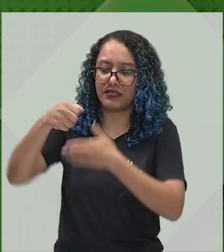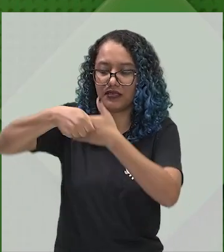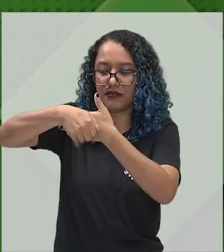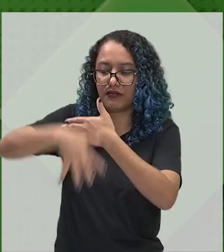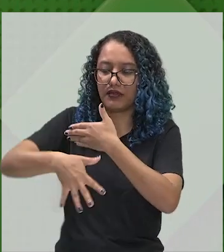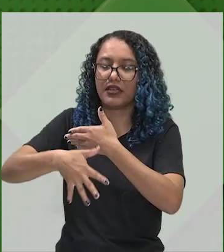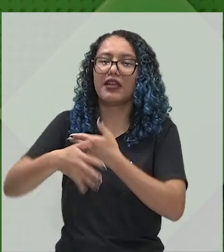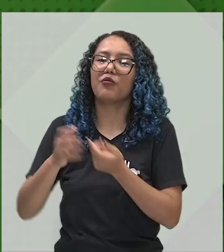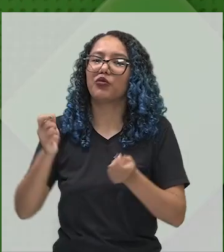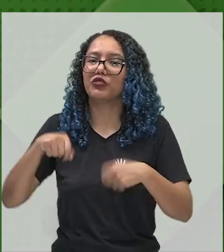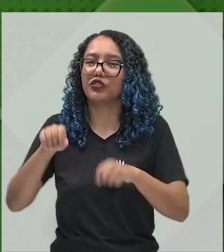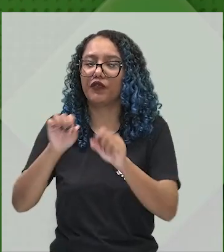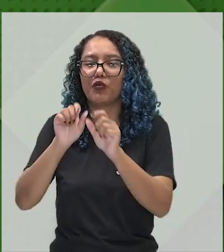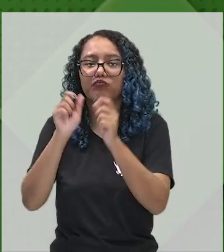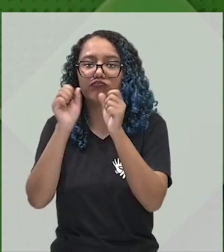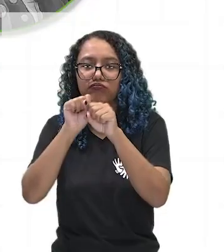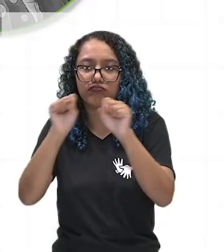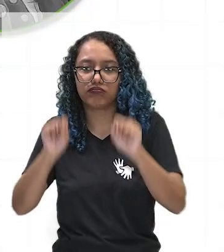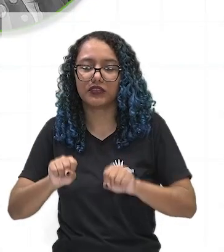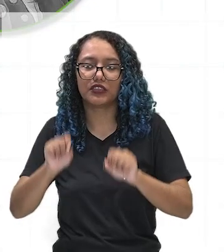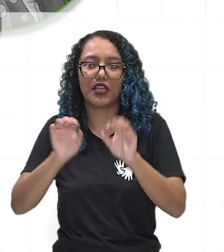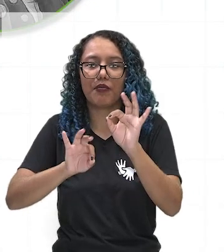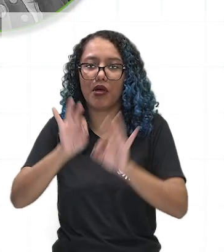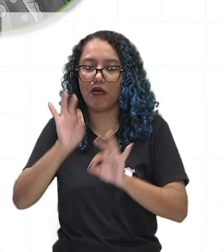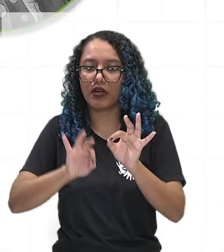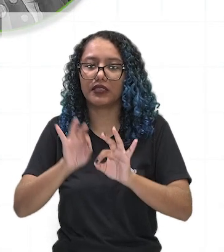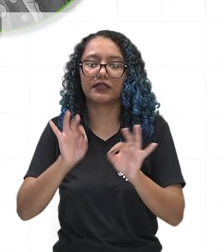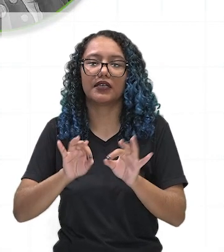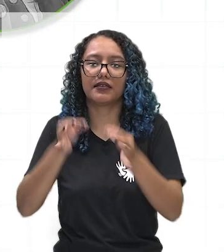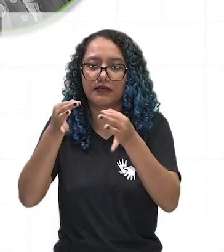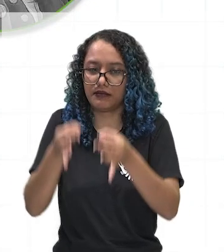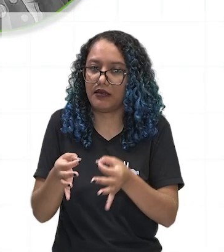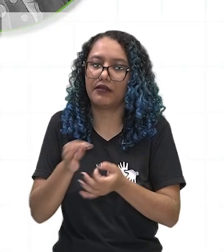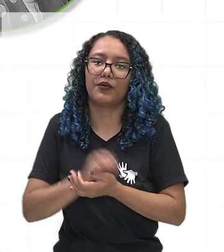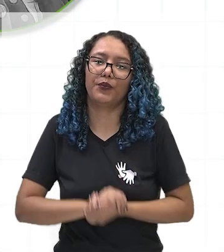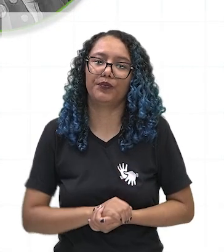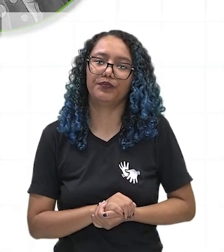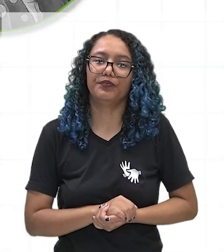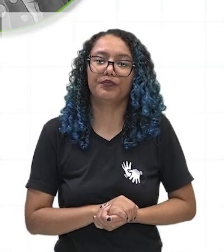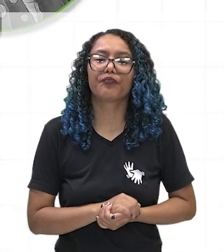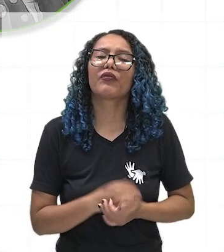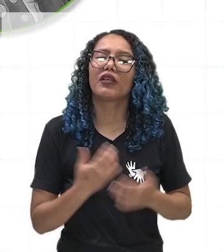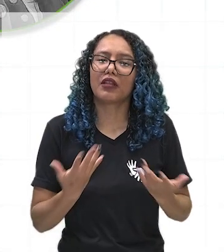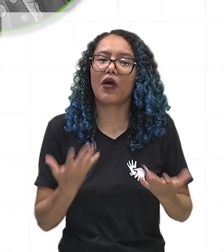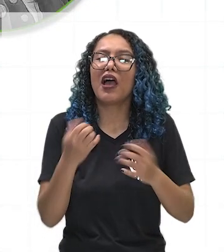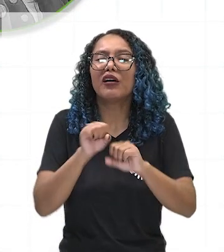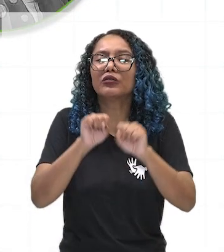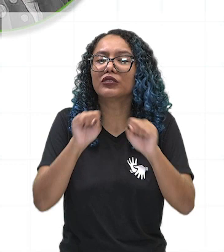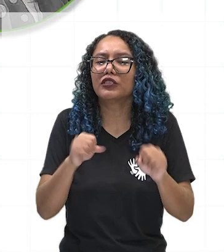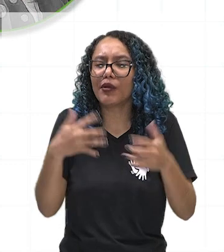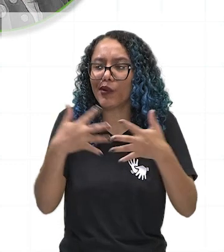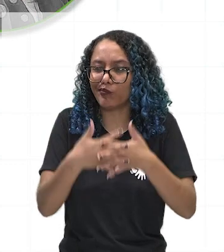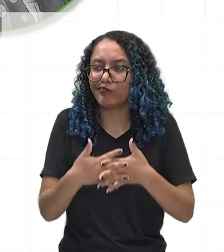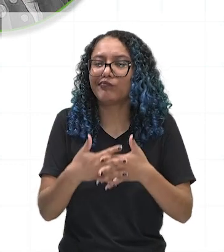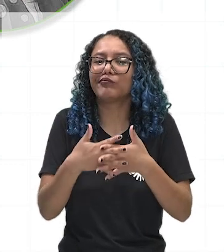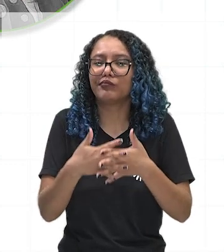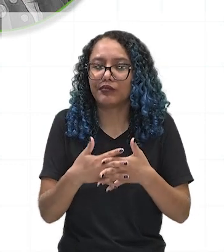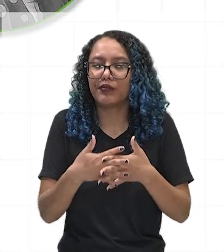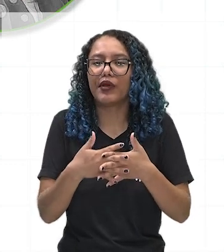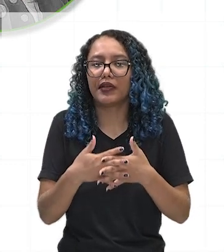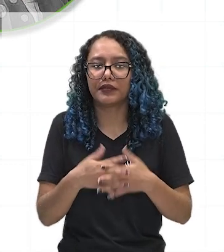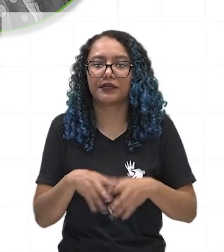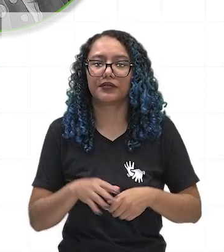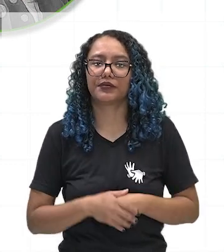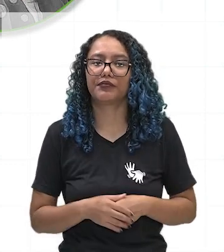uma forma mais sistemática. E aí esse sistema, por mais complexo, né, ele foi mais complexo